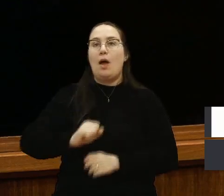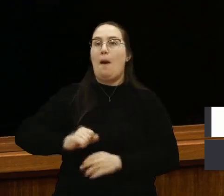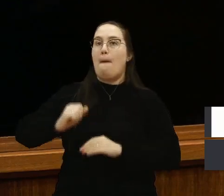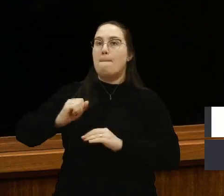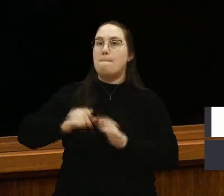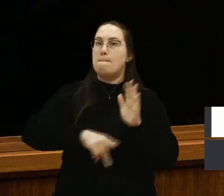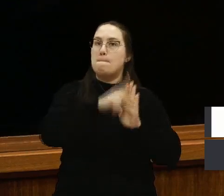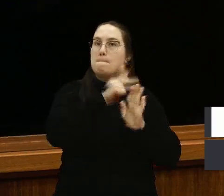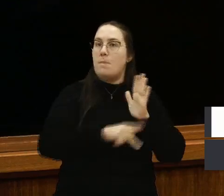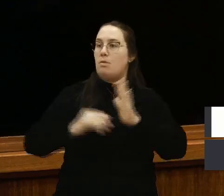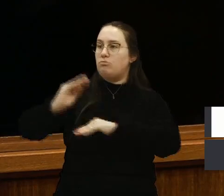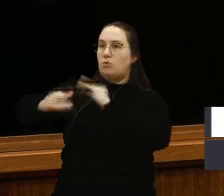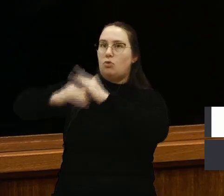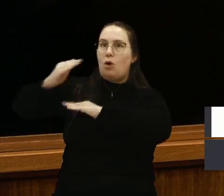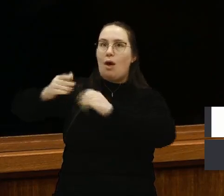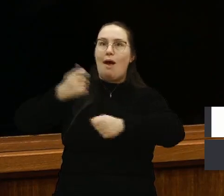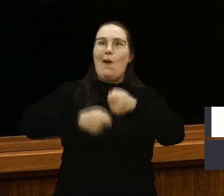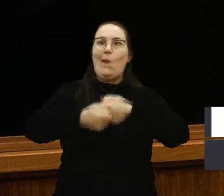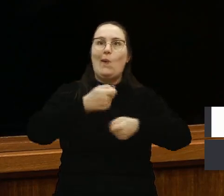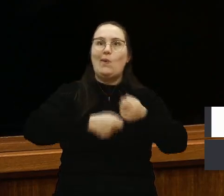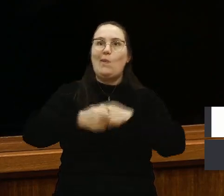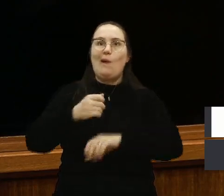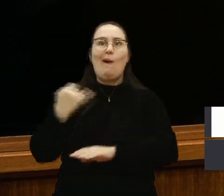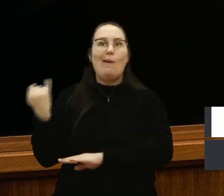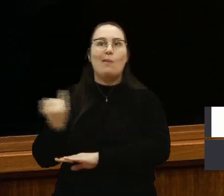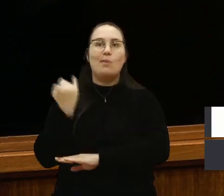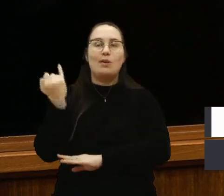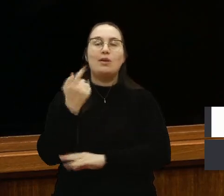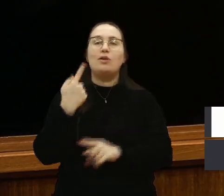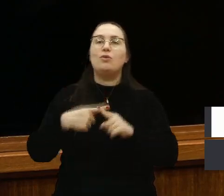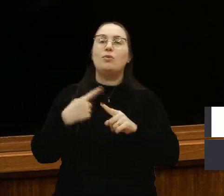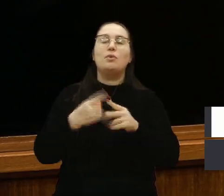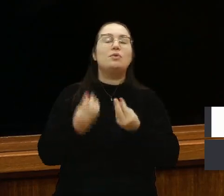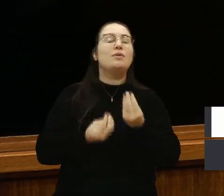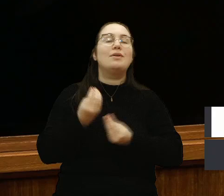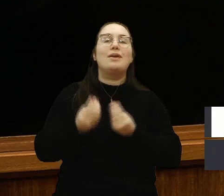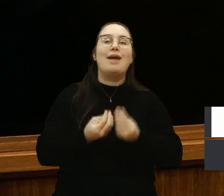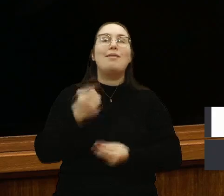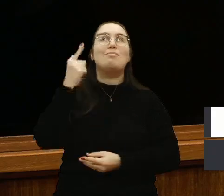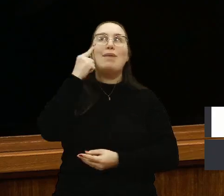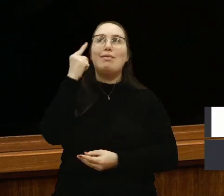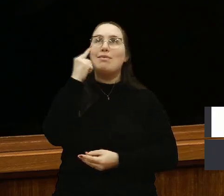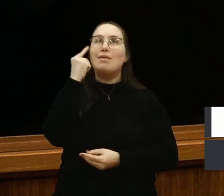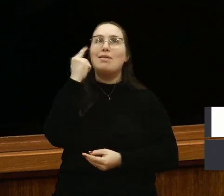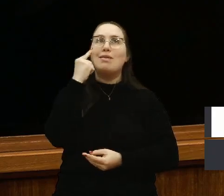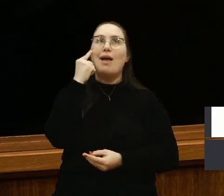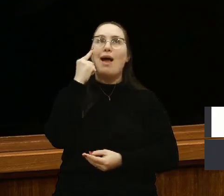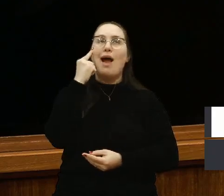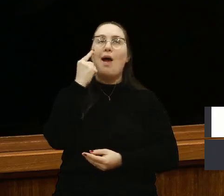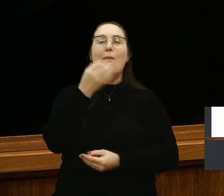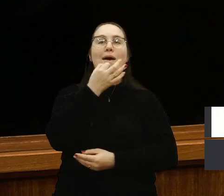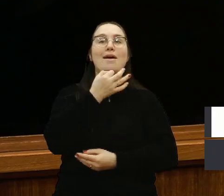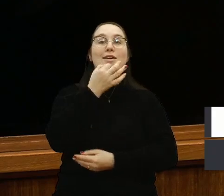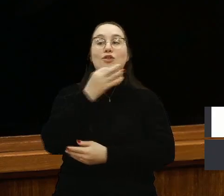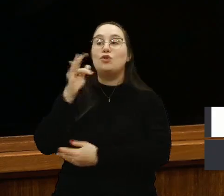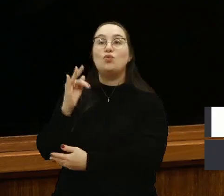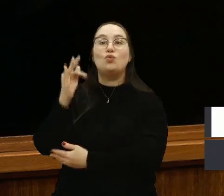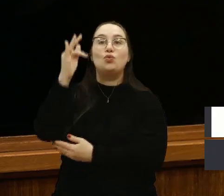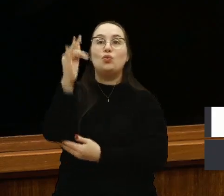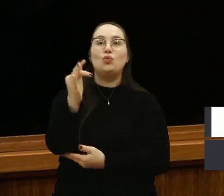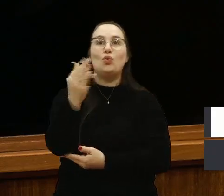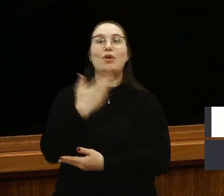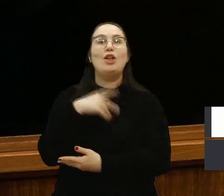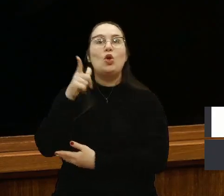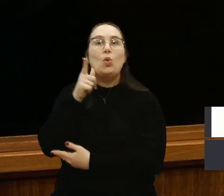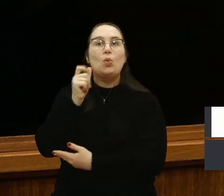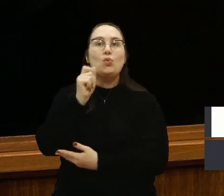desenvolvimento econômico é fundamental para que a gente possa pensar, sim, né, uma Caxias do amanhã e para que a nossa cidade